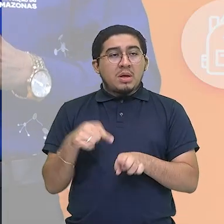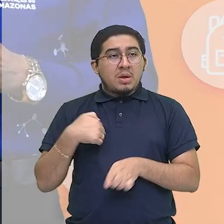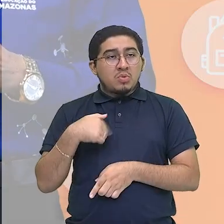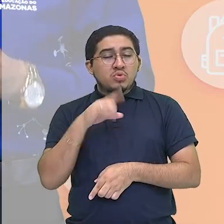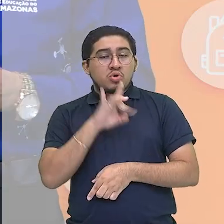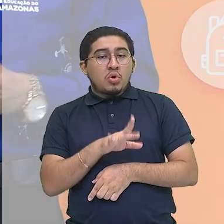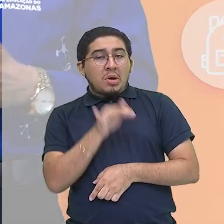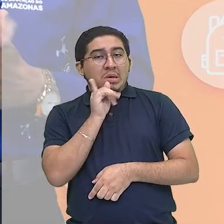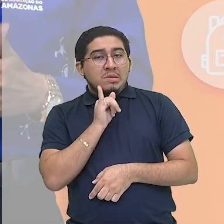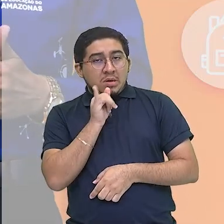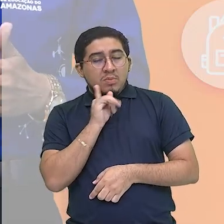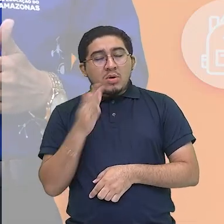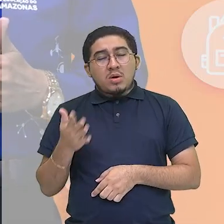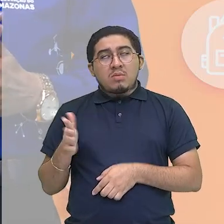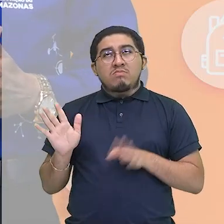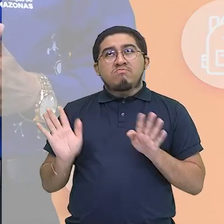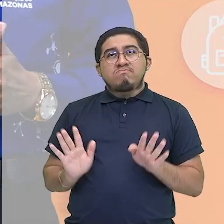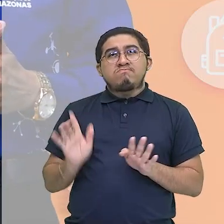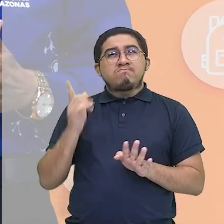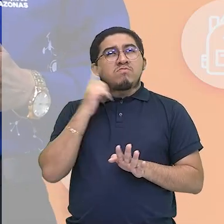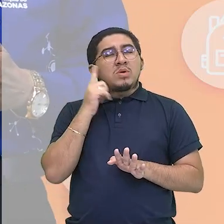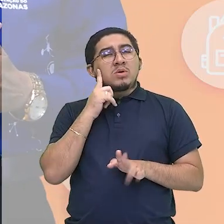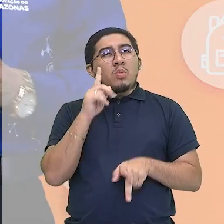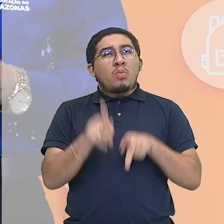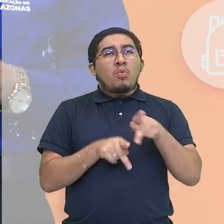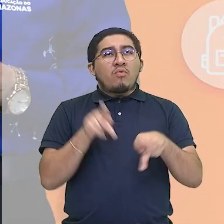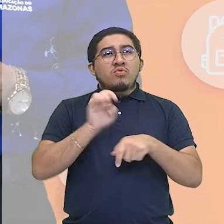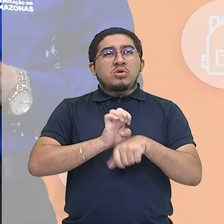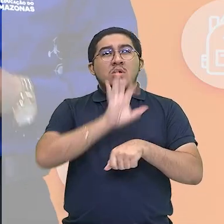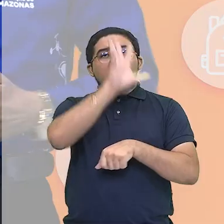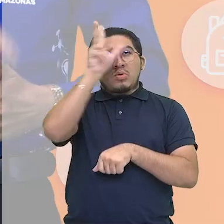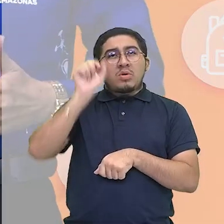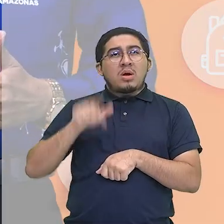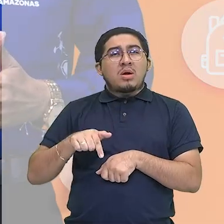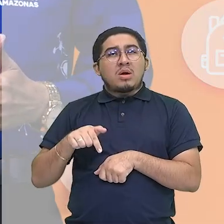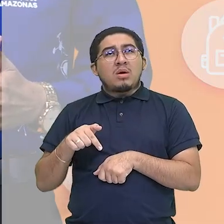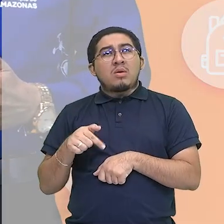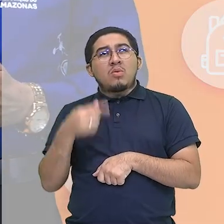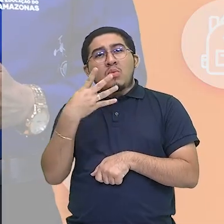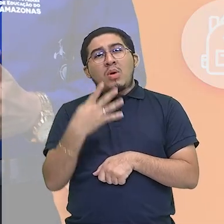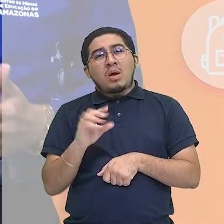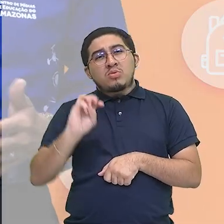um exemplo, tá? Vamos dizer que a população do Amazonas seja de